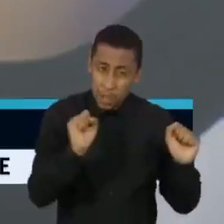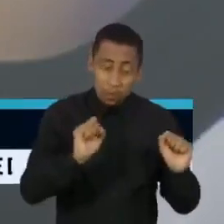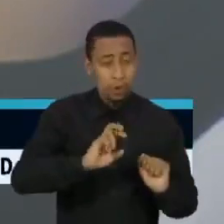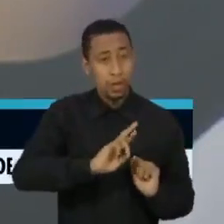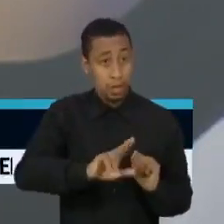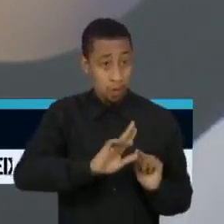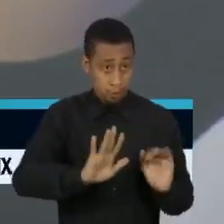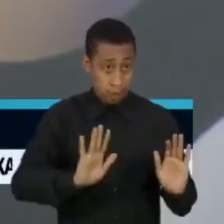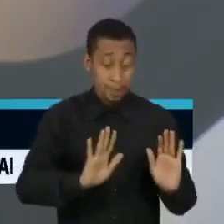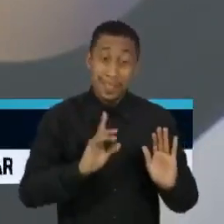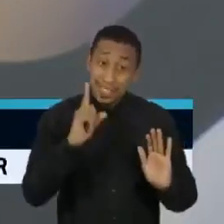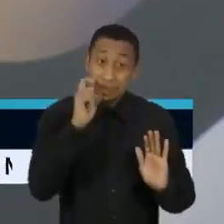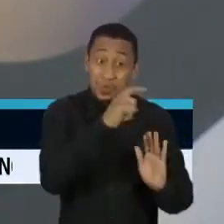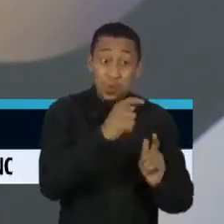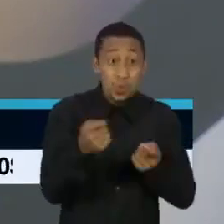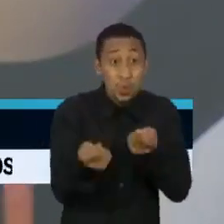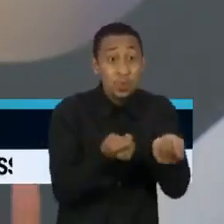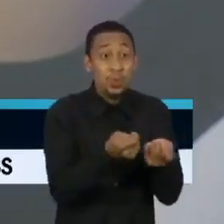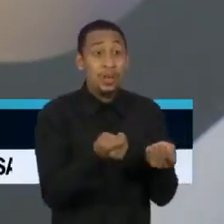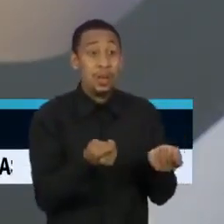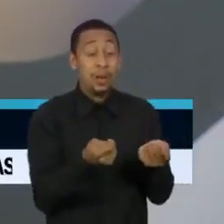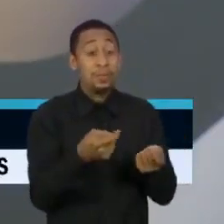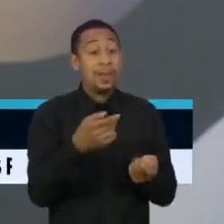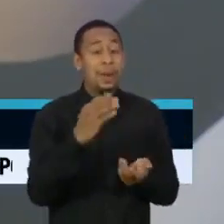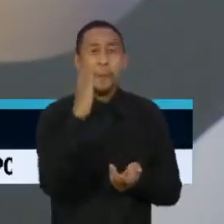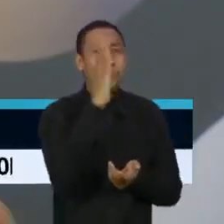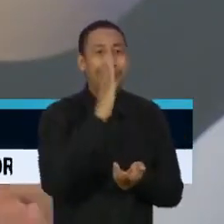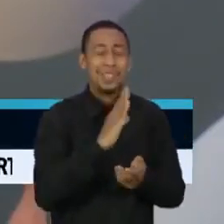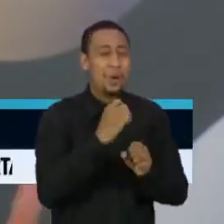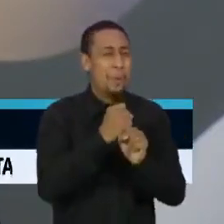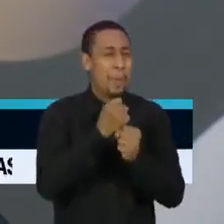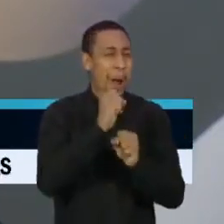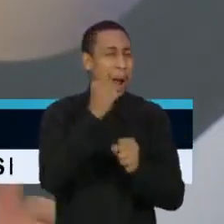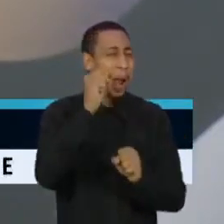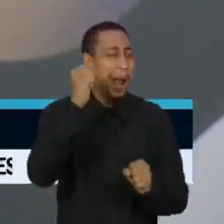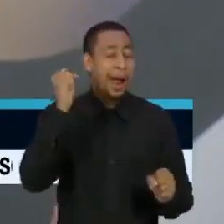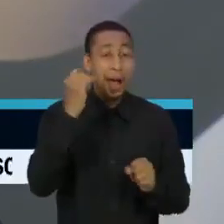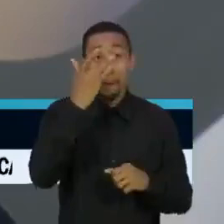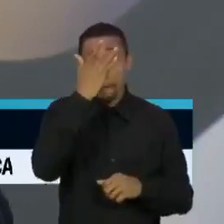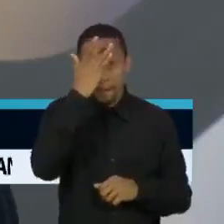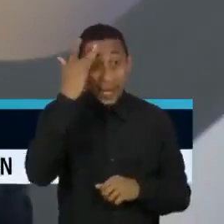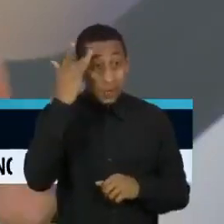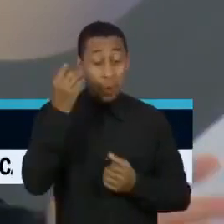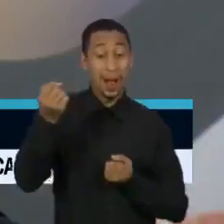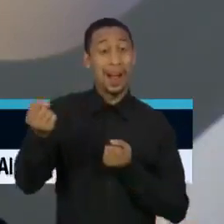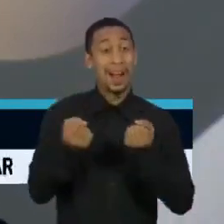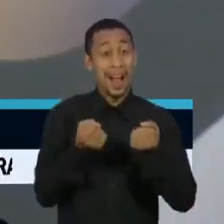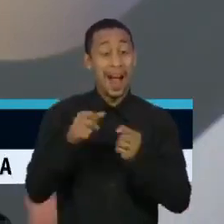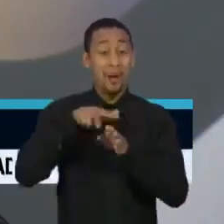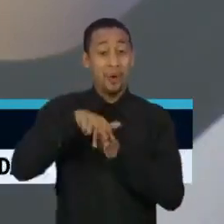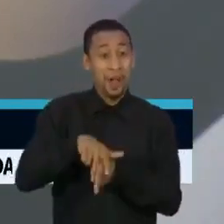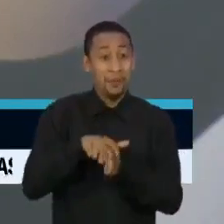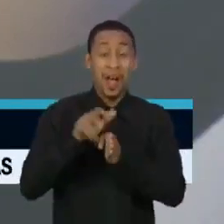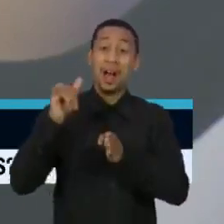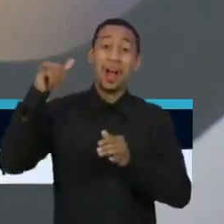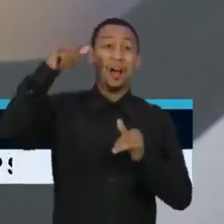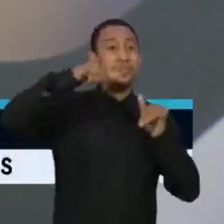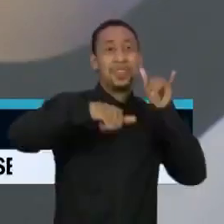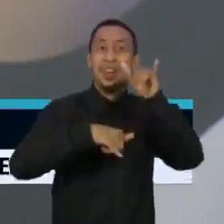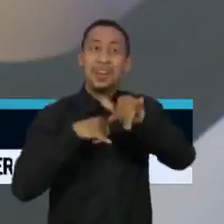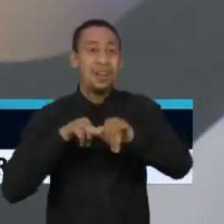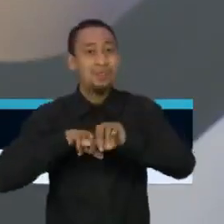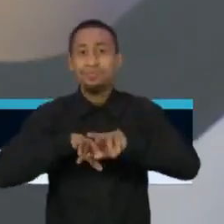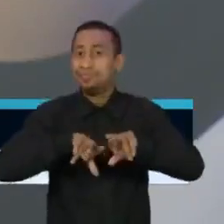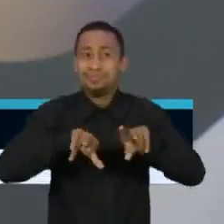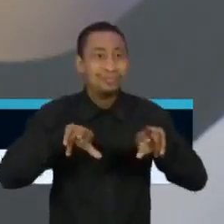estamos dentro do país existem pessoas que se deslocam por avião por por cavalo Qualquer meio de transporte